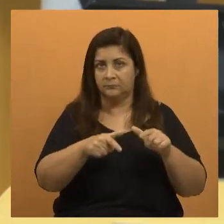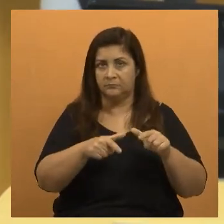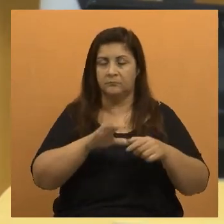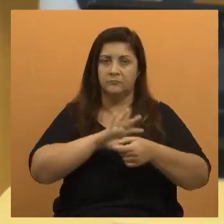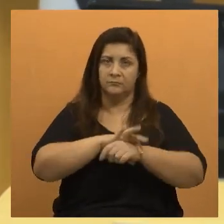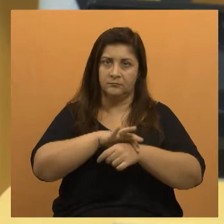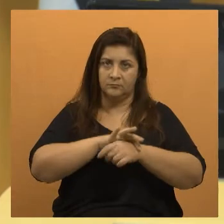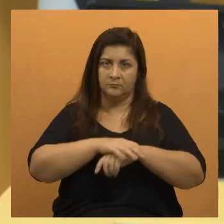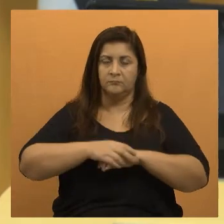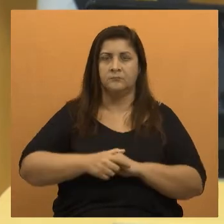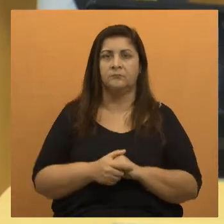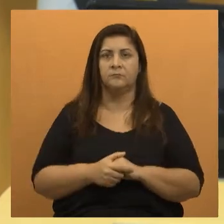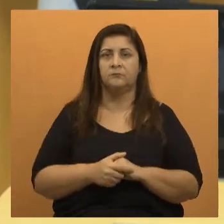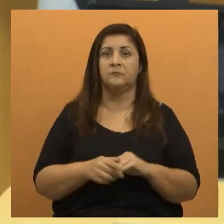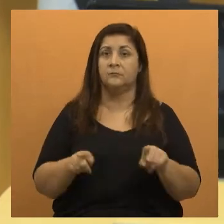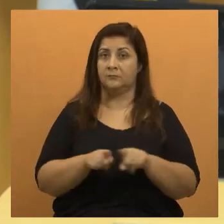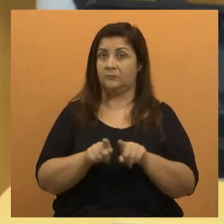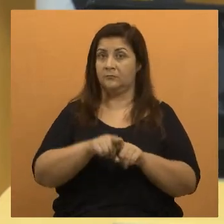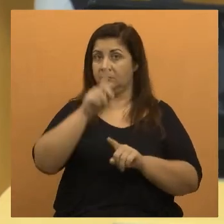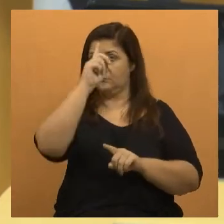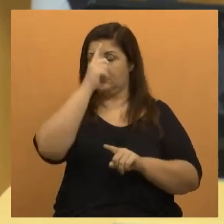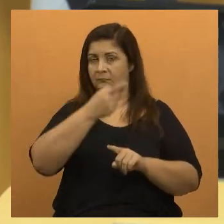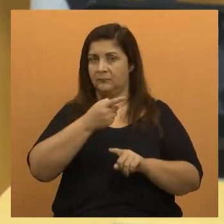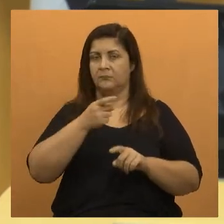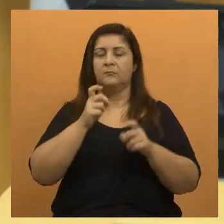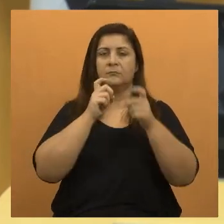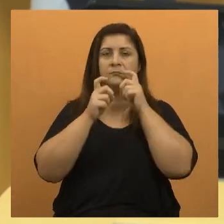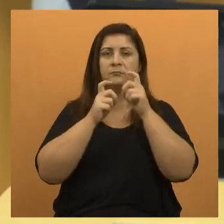autoridades em sua reunião mensal,